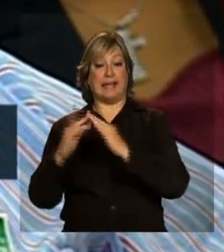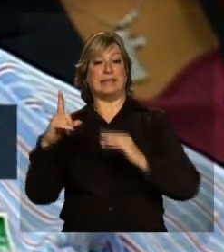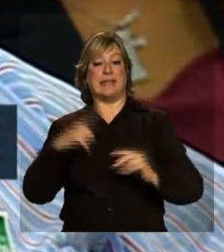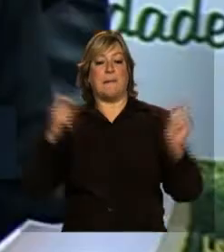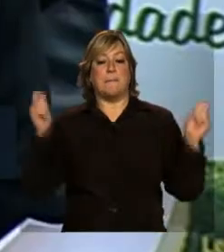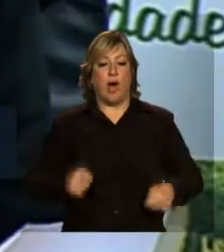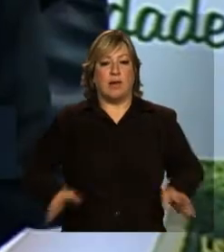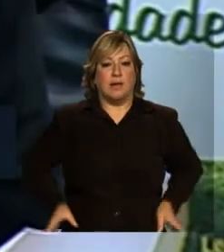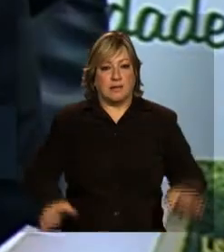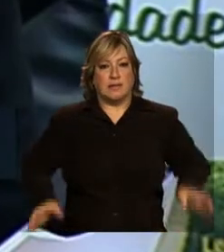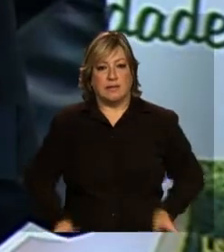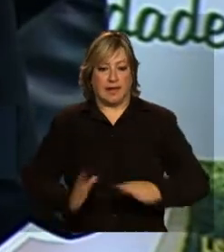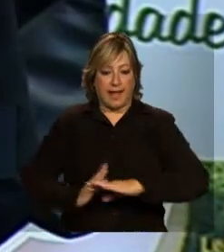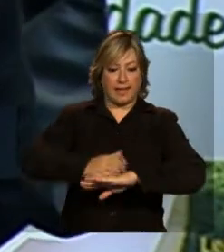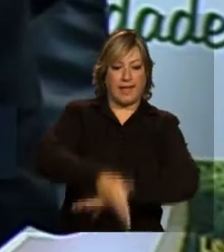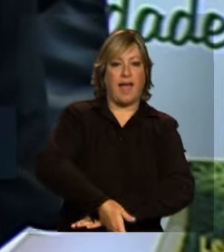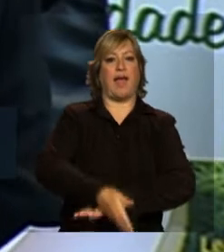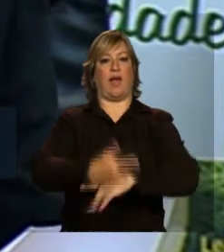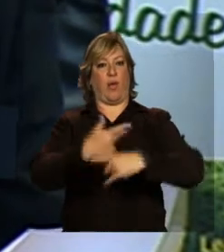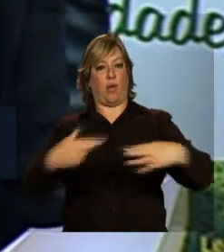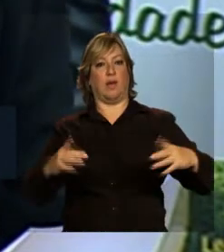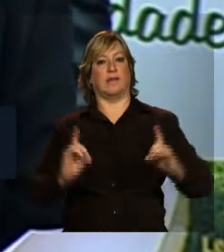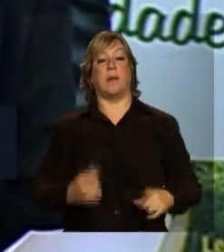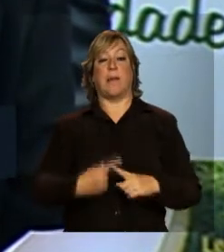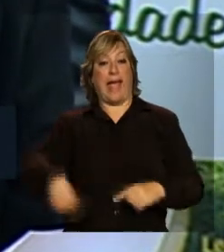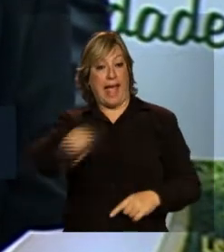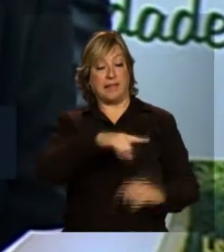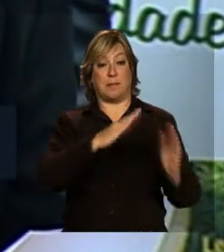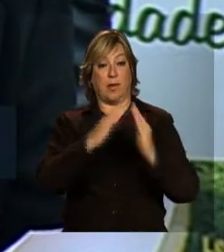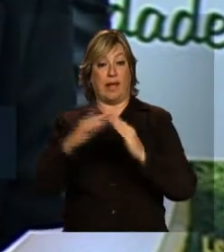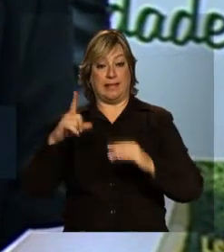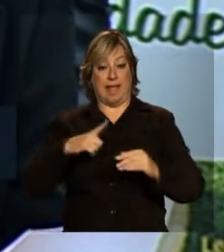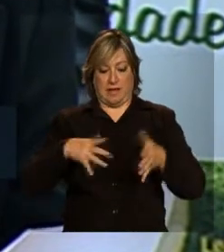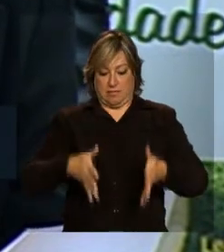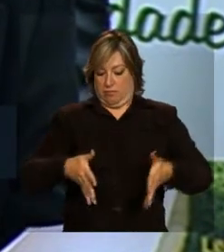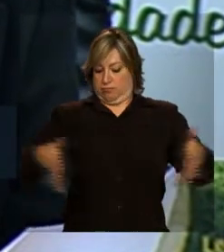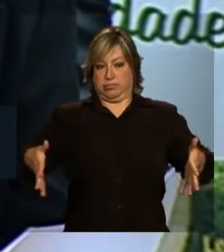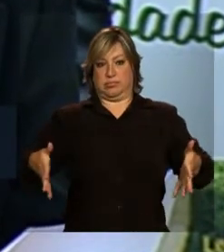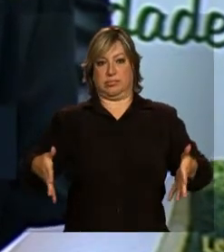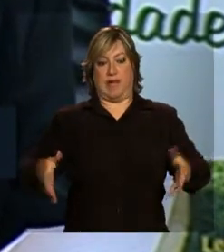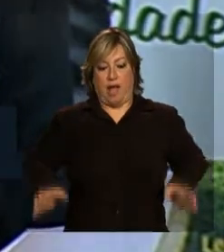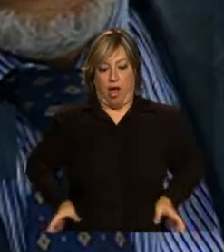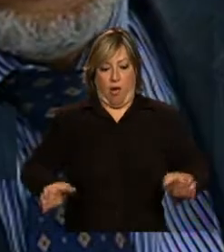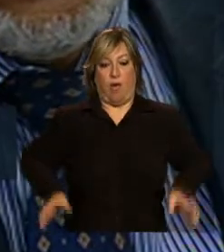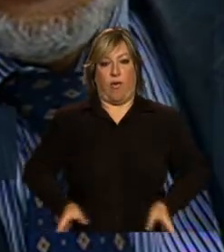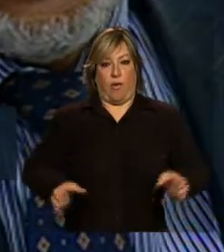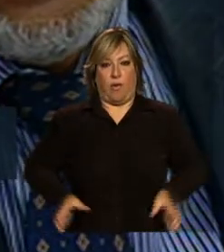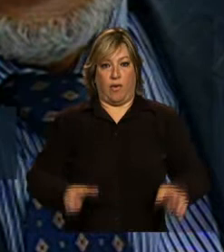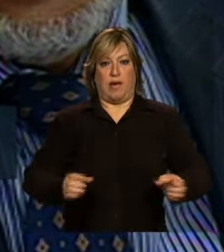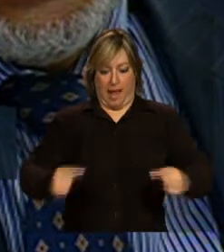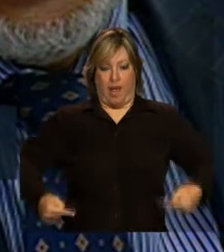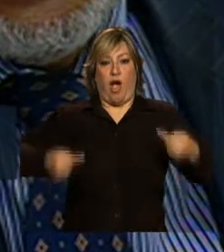elas beneficiam a todas as pessoas, porque elas são moradias com espaços mais amplos. Nós ganhamos no Minha Casa Minha